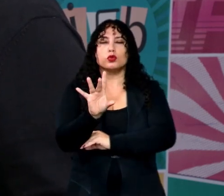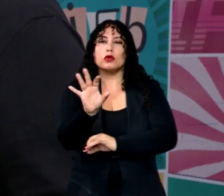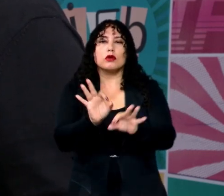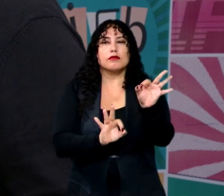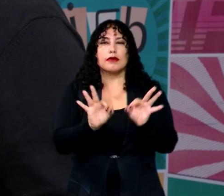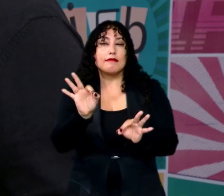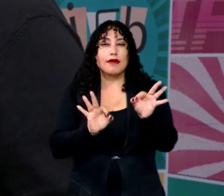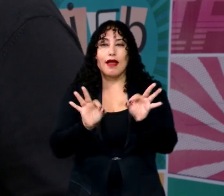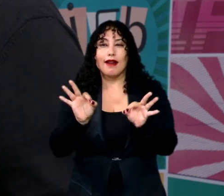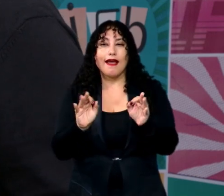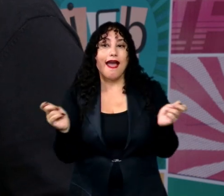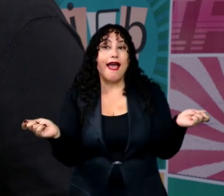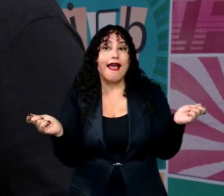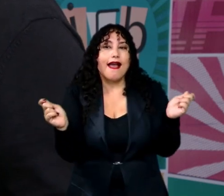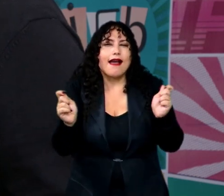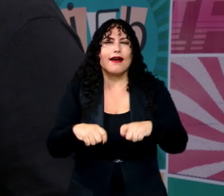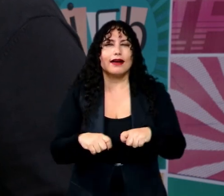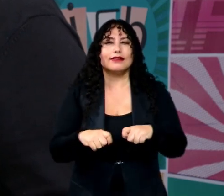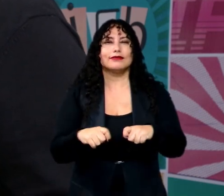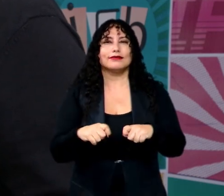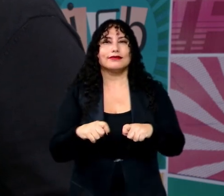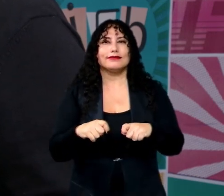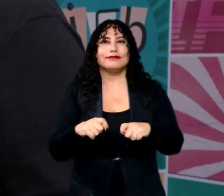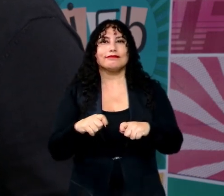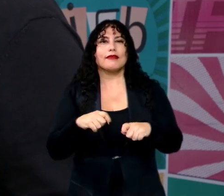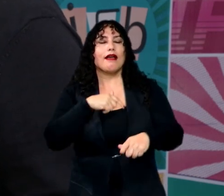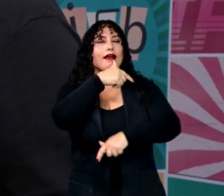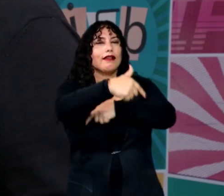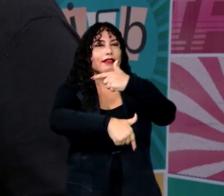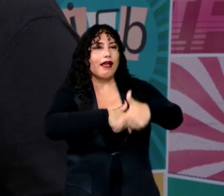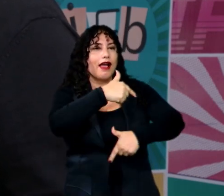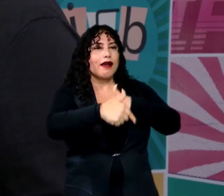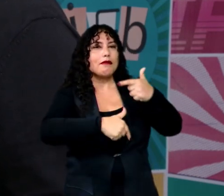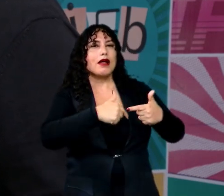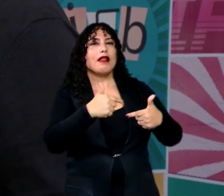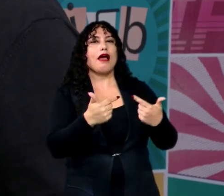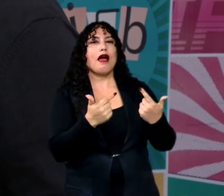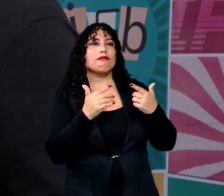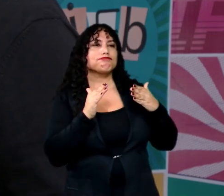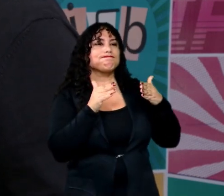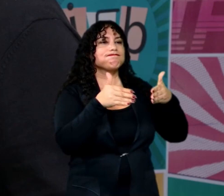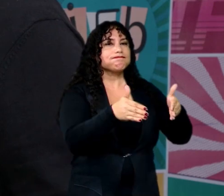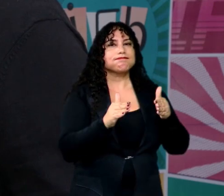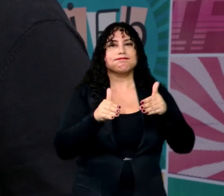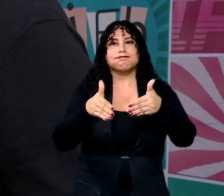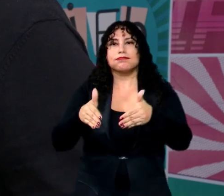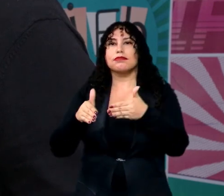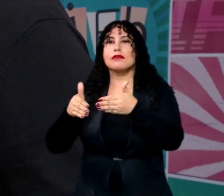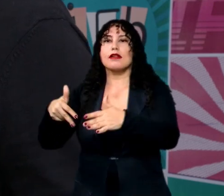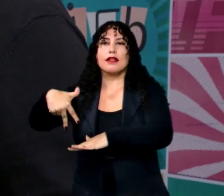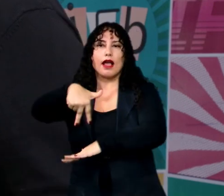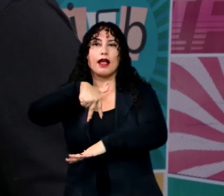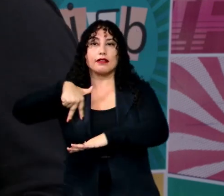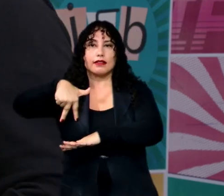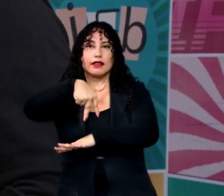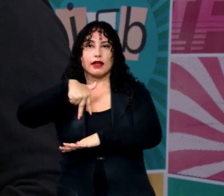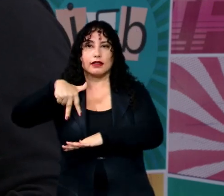preparado, mas capacitado para lidar com as especificidades da dança, né? Uhum.